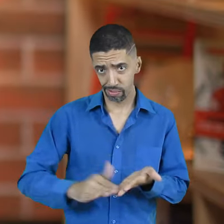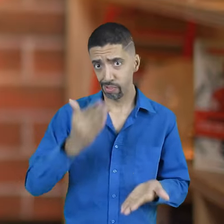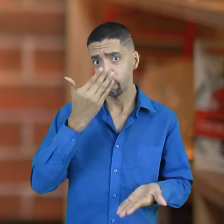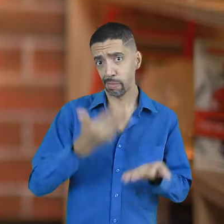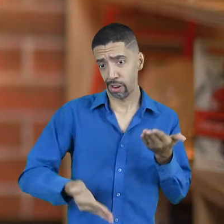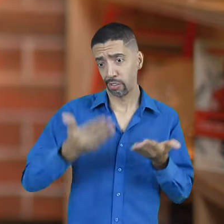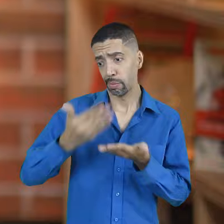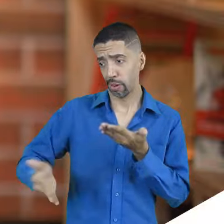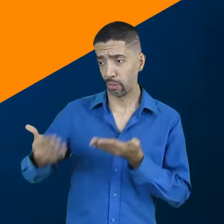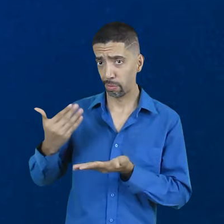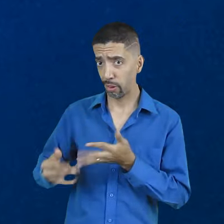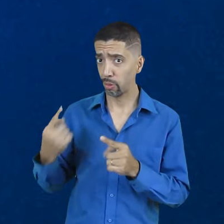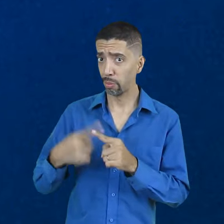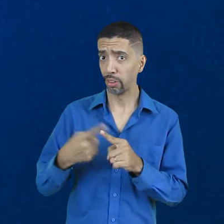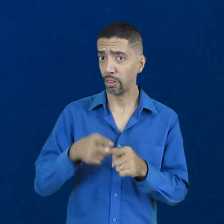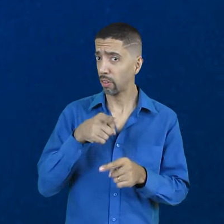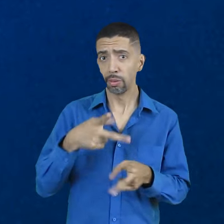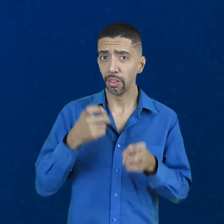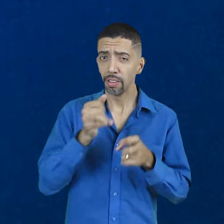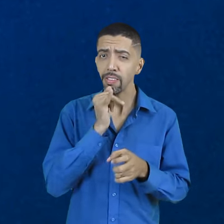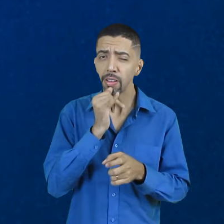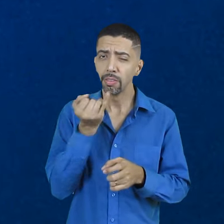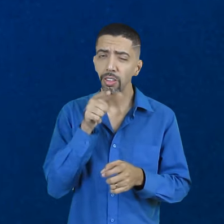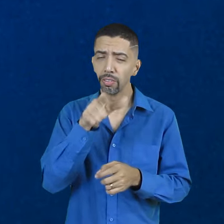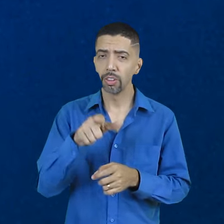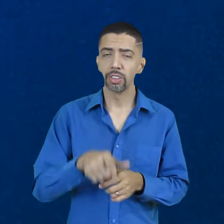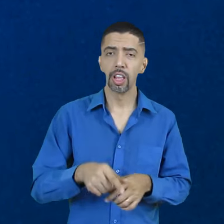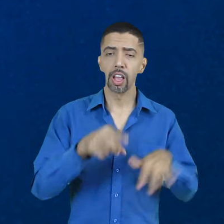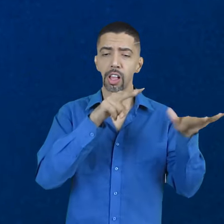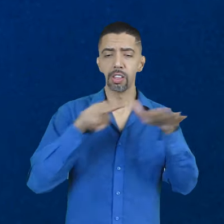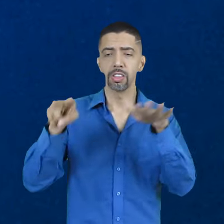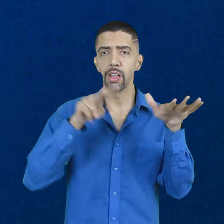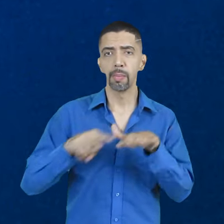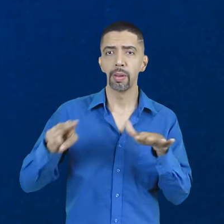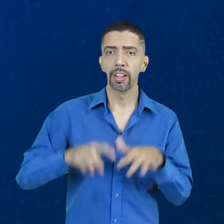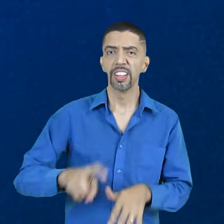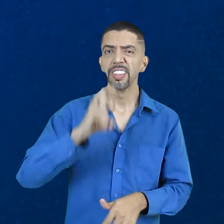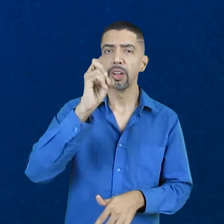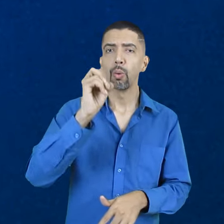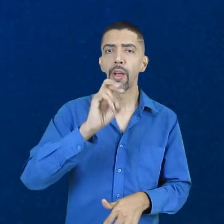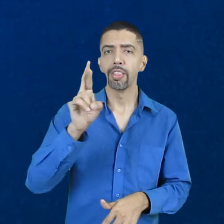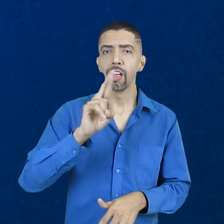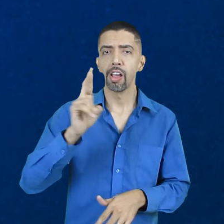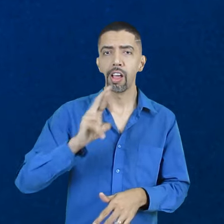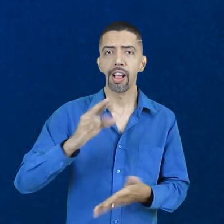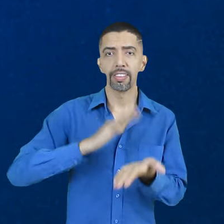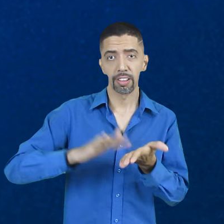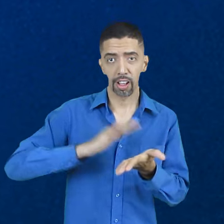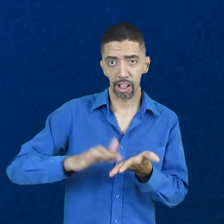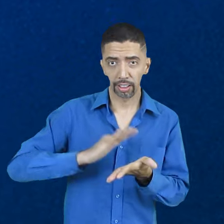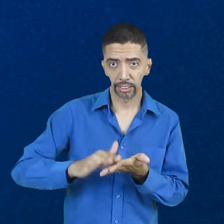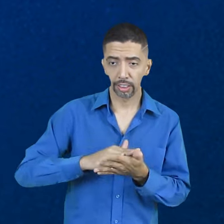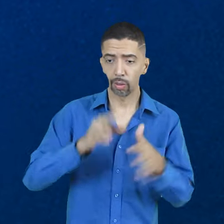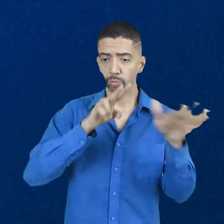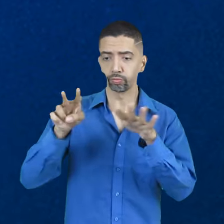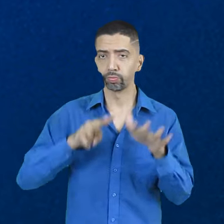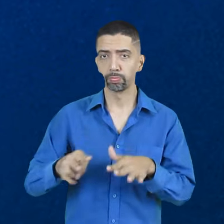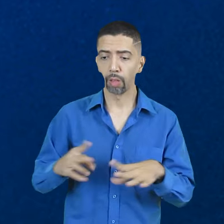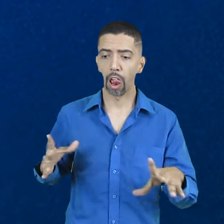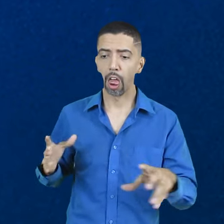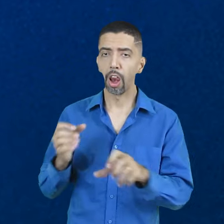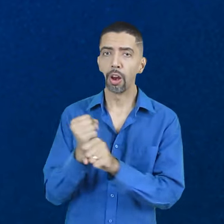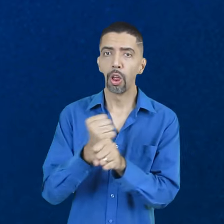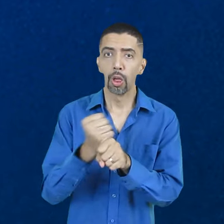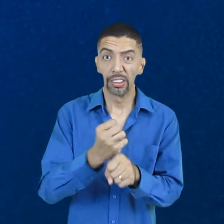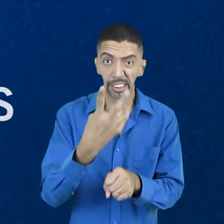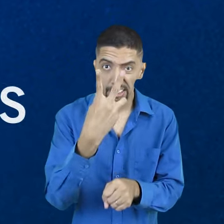que ela não percebeu. Se uma pessoa gastar R$50 por semana, toda semana, durante 30 anos,